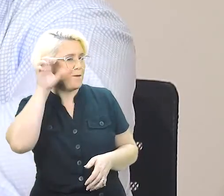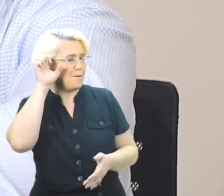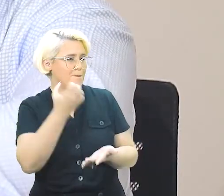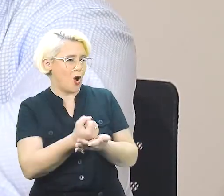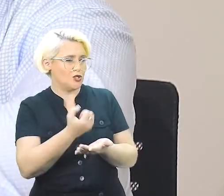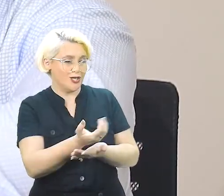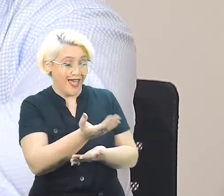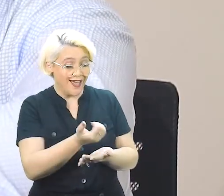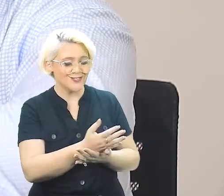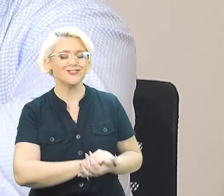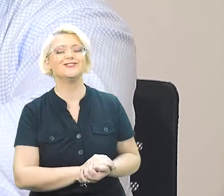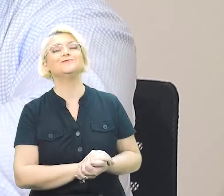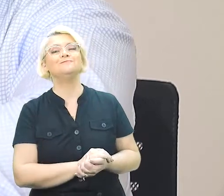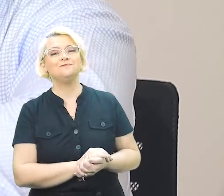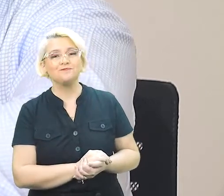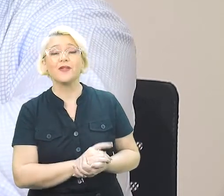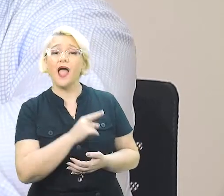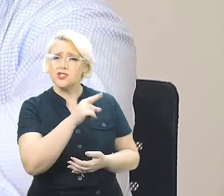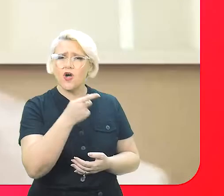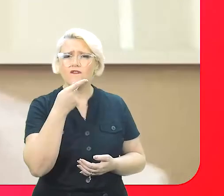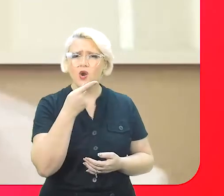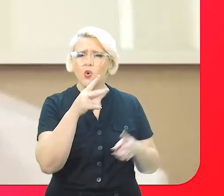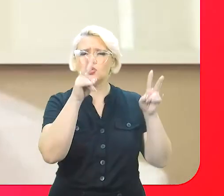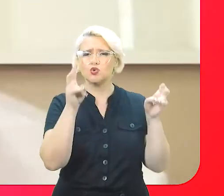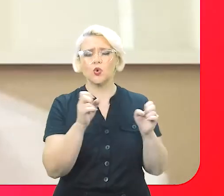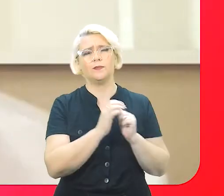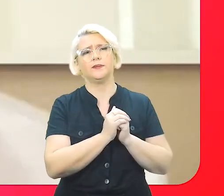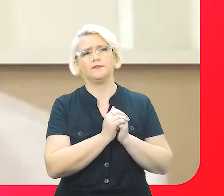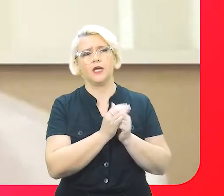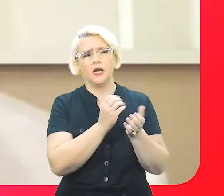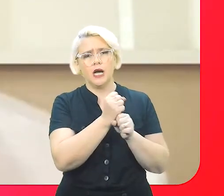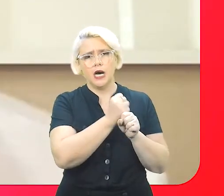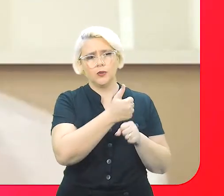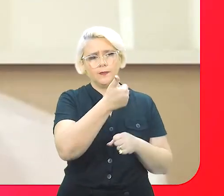podcast. A senhora falou que a partir de